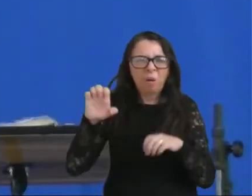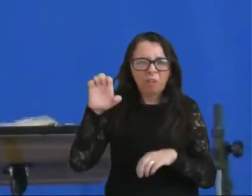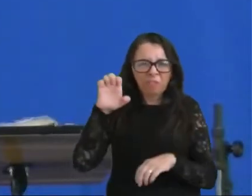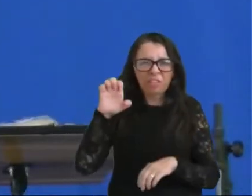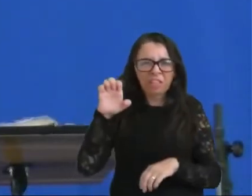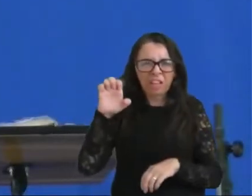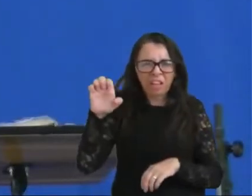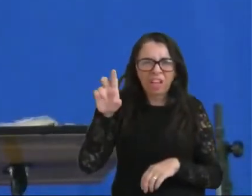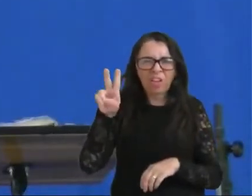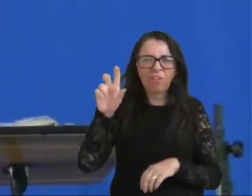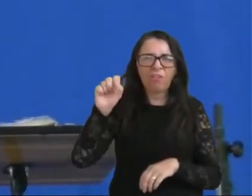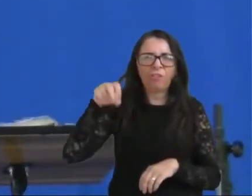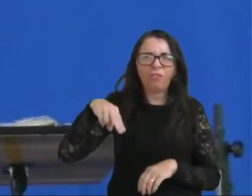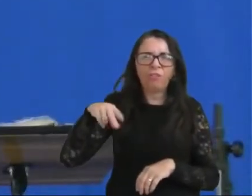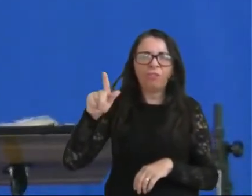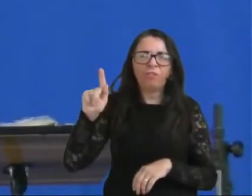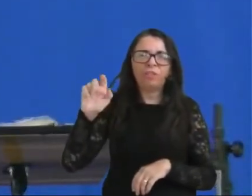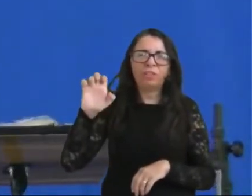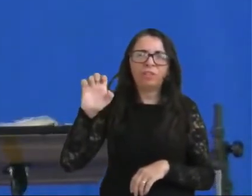sem